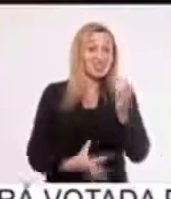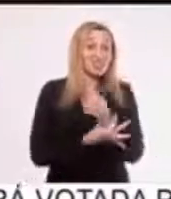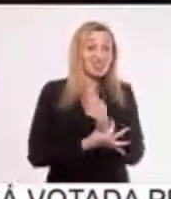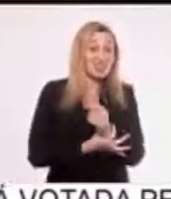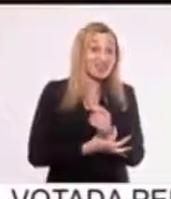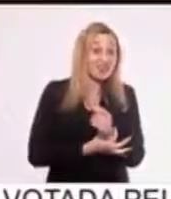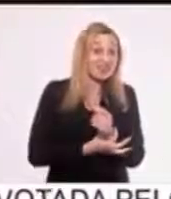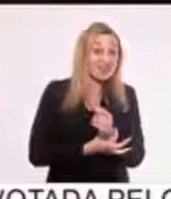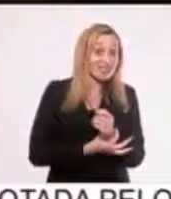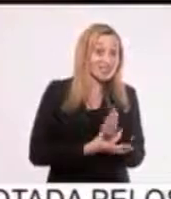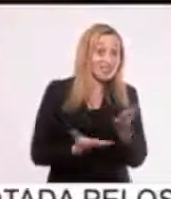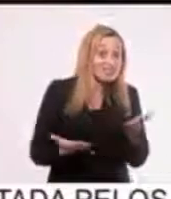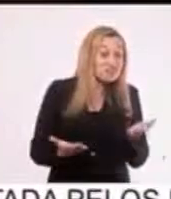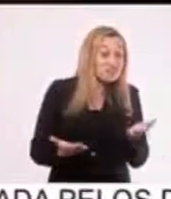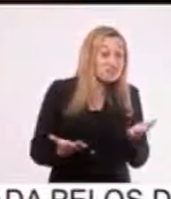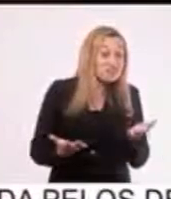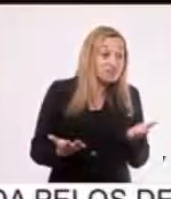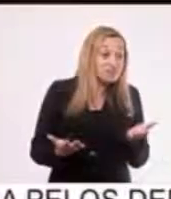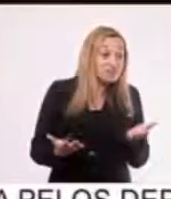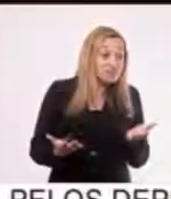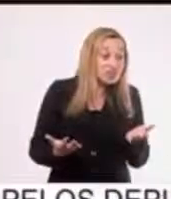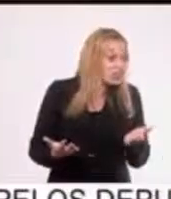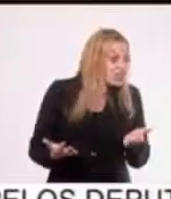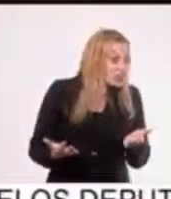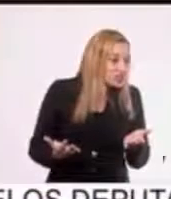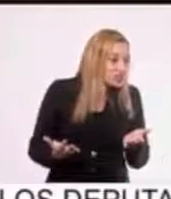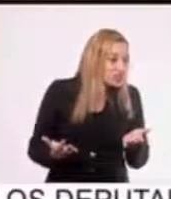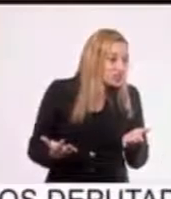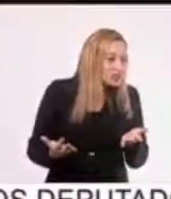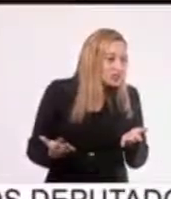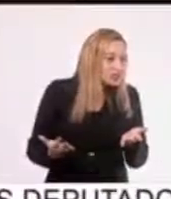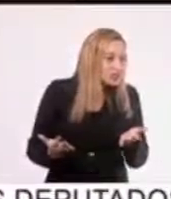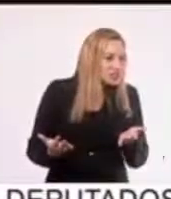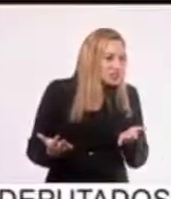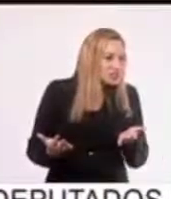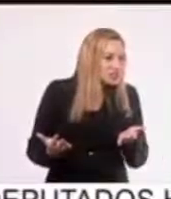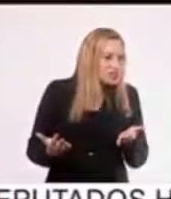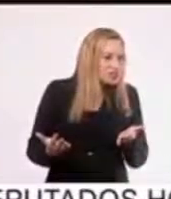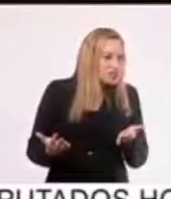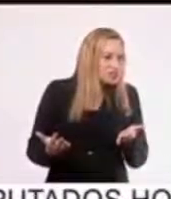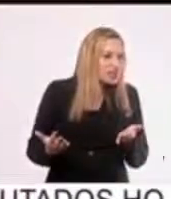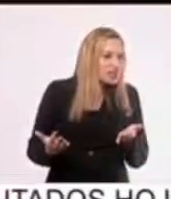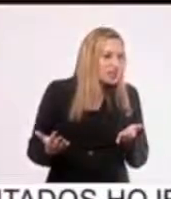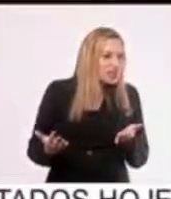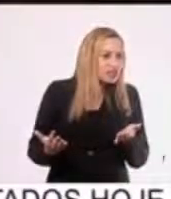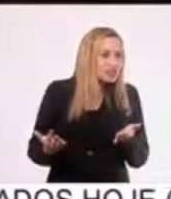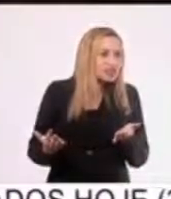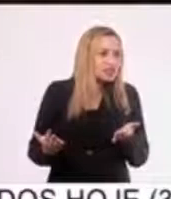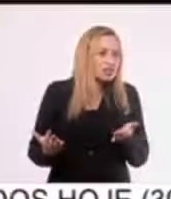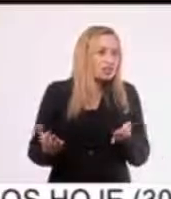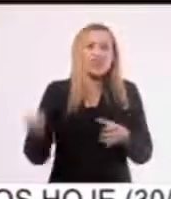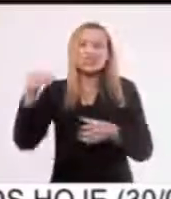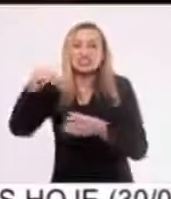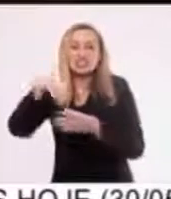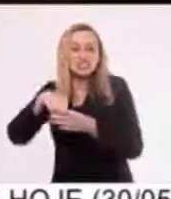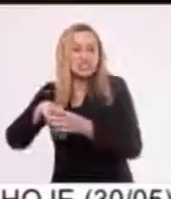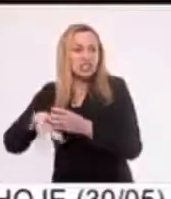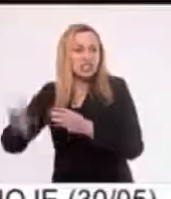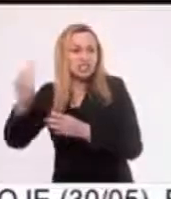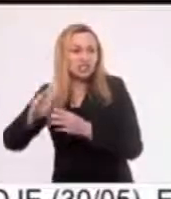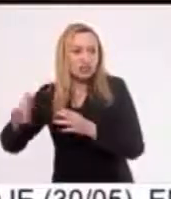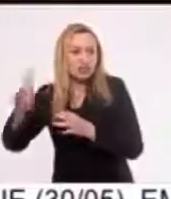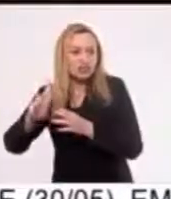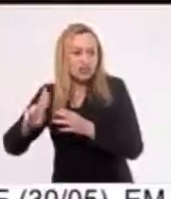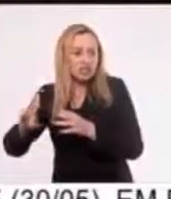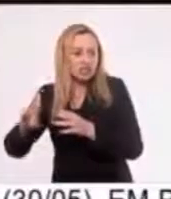vários casos de violência nas universidades. Inclusive estupro. Inclusive estupro. Explica